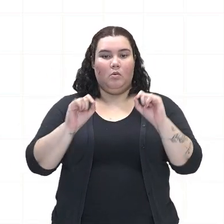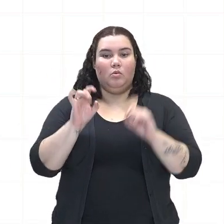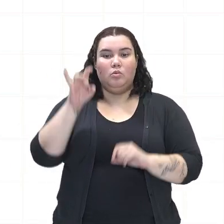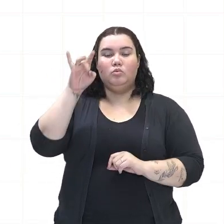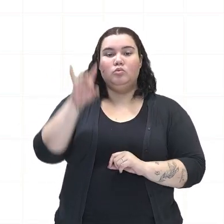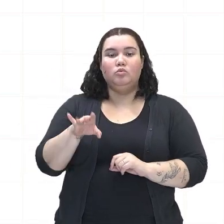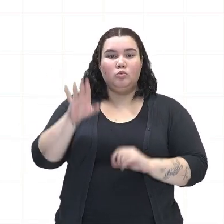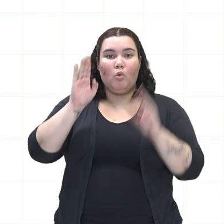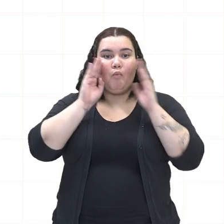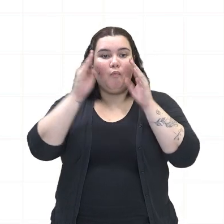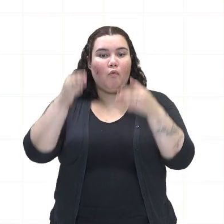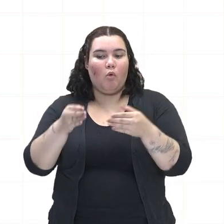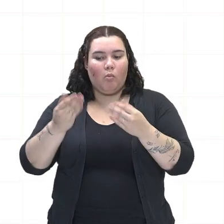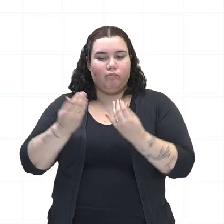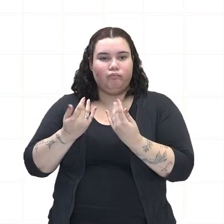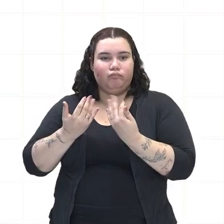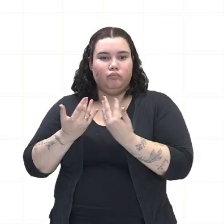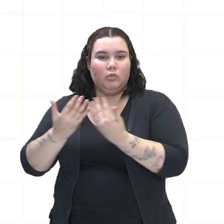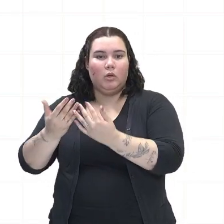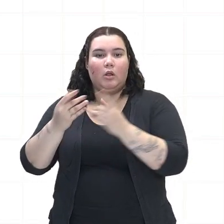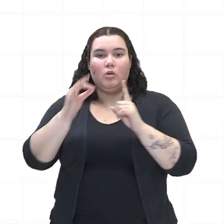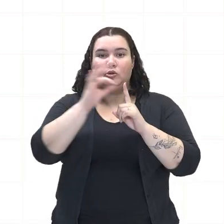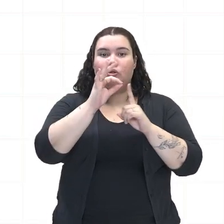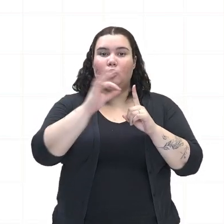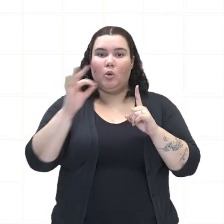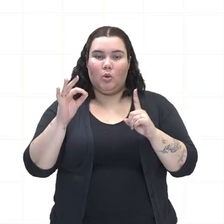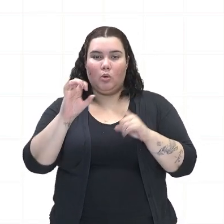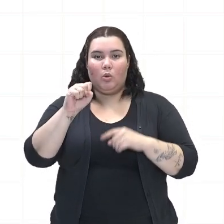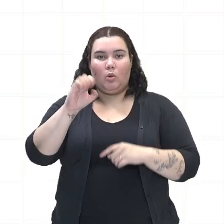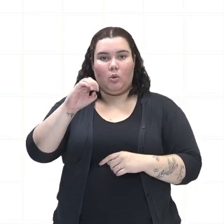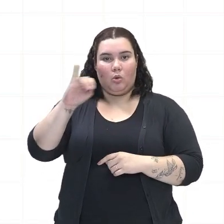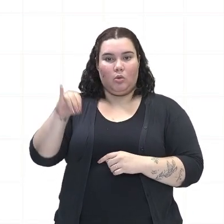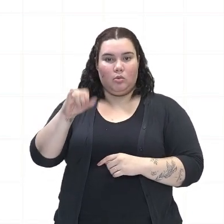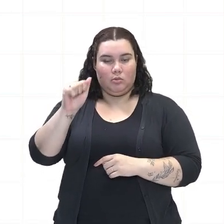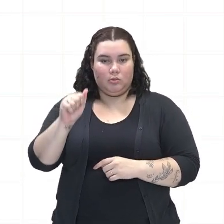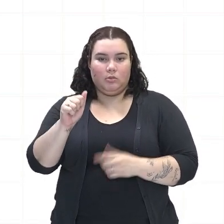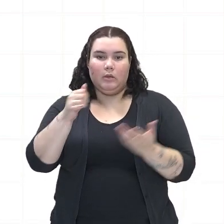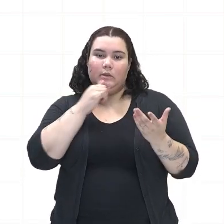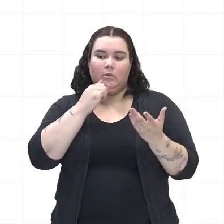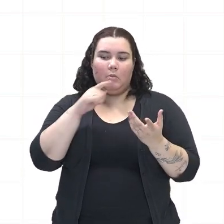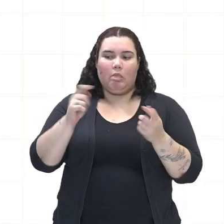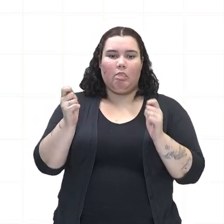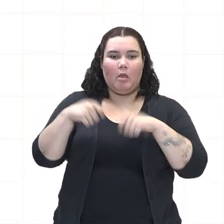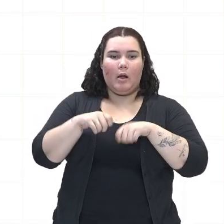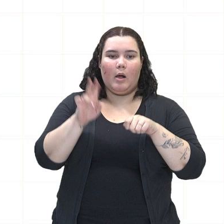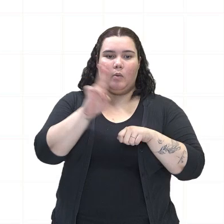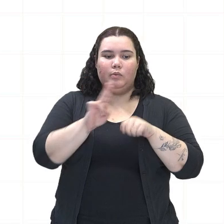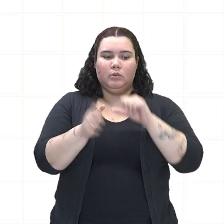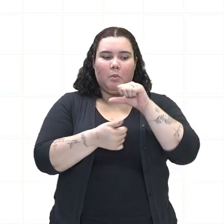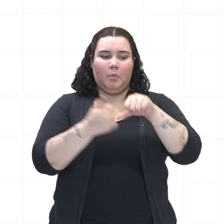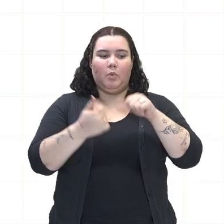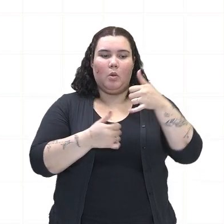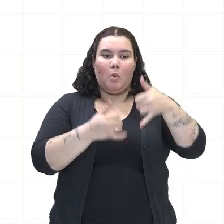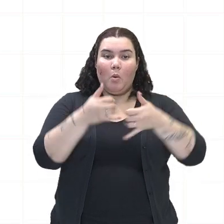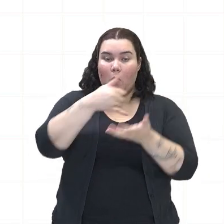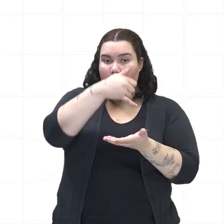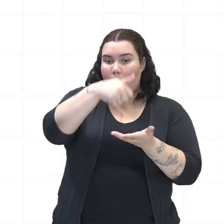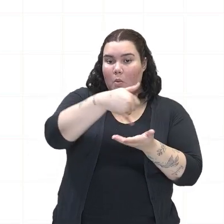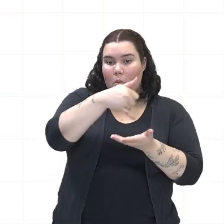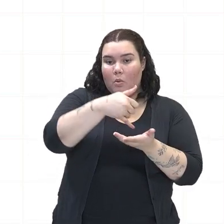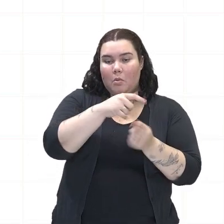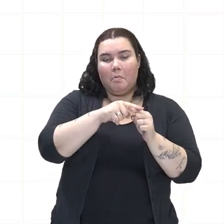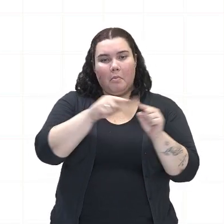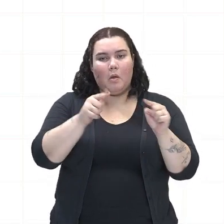soja, né, a soja que é muito conhecida pela gente aqui, pelo óleo, por exemplo, né, mas em outros países a soja é consumida de